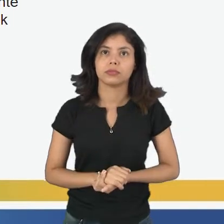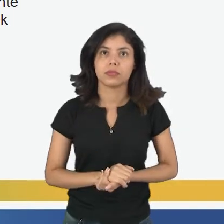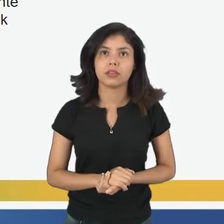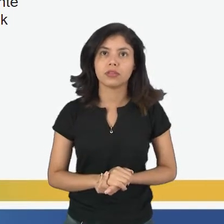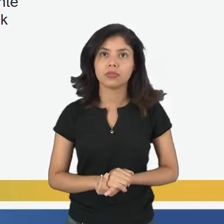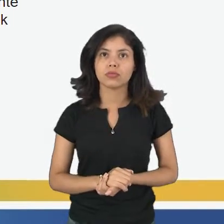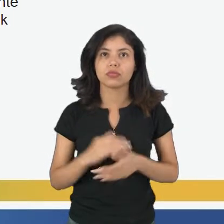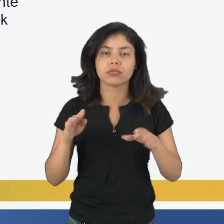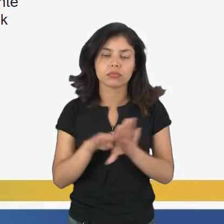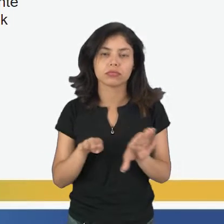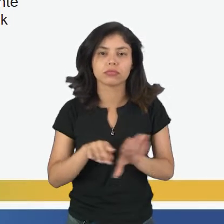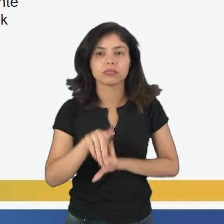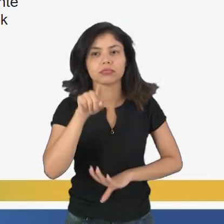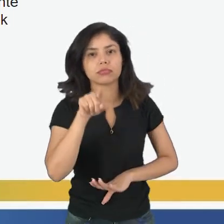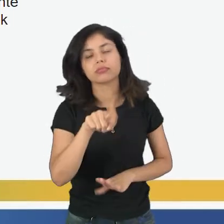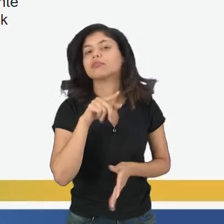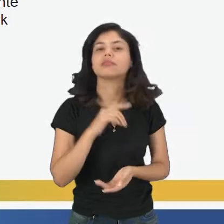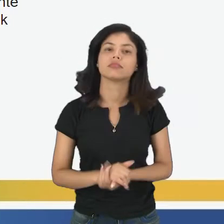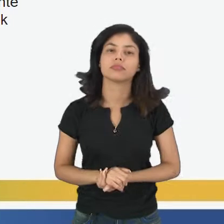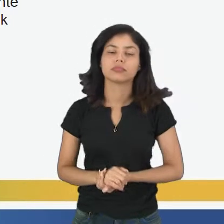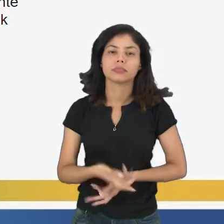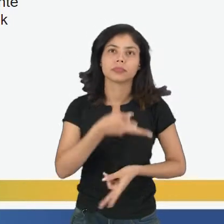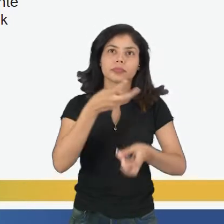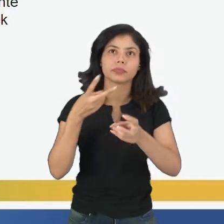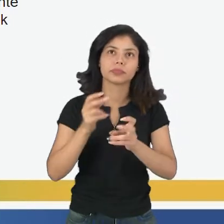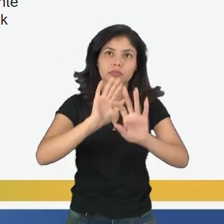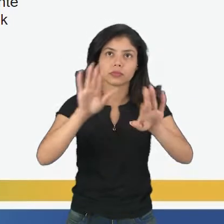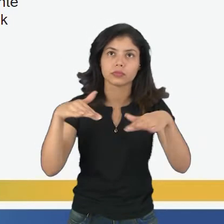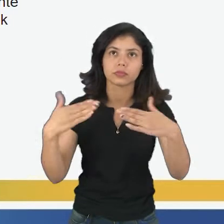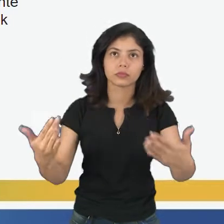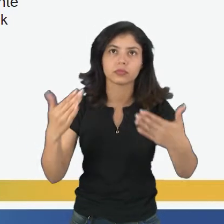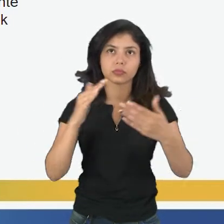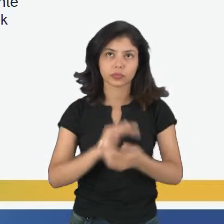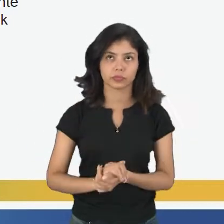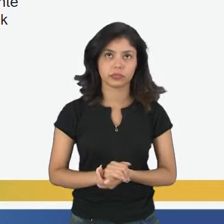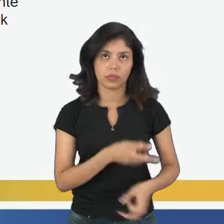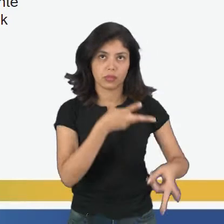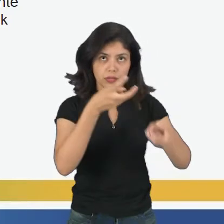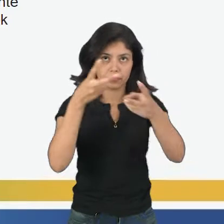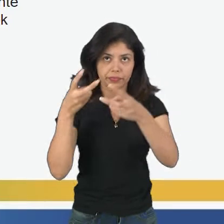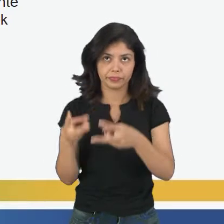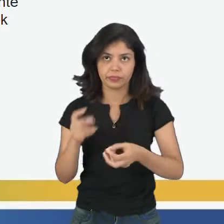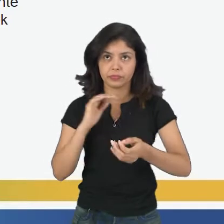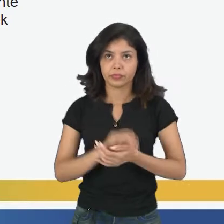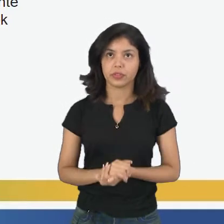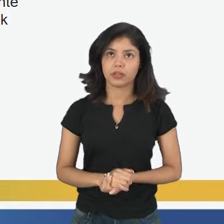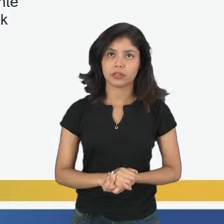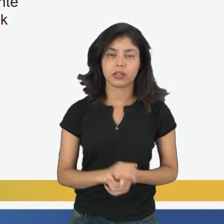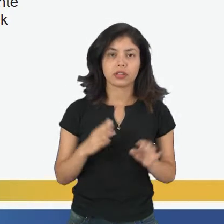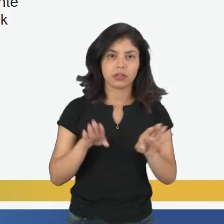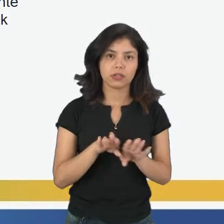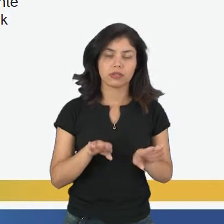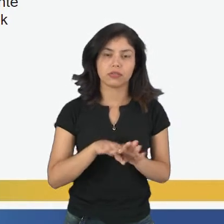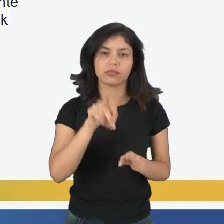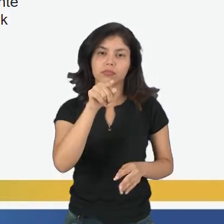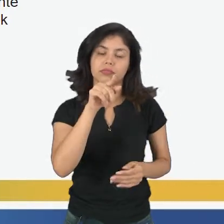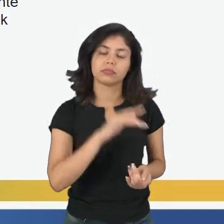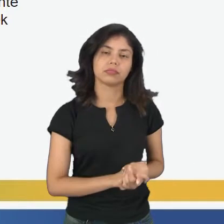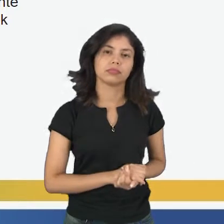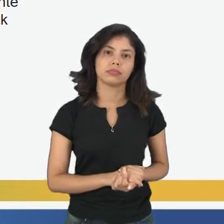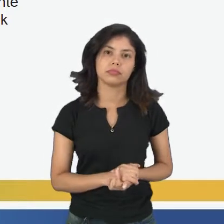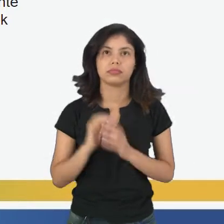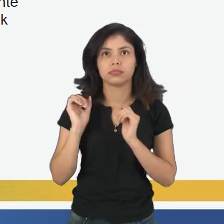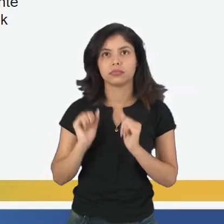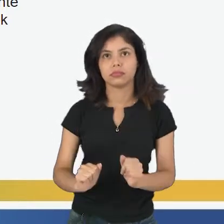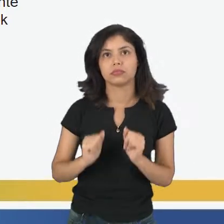que você consegue perceber nela? Qual é a observação que você faz acerca disso? O